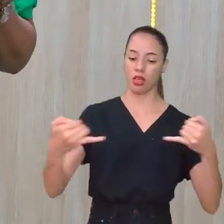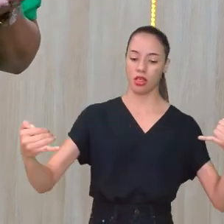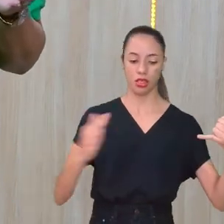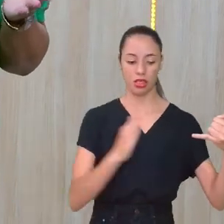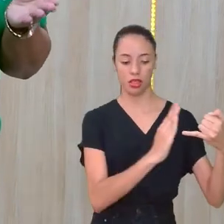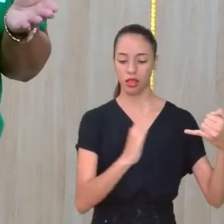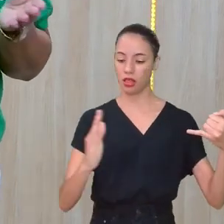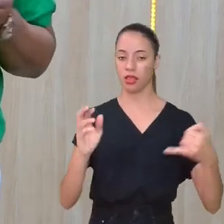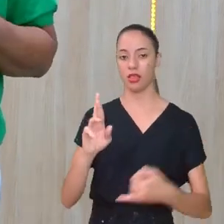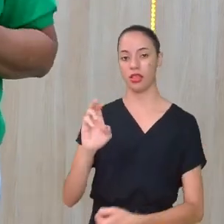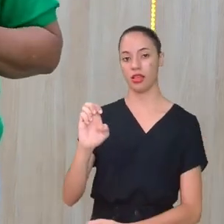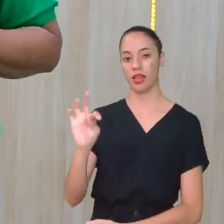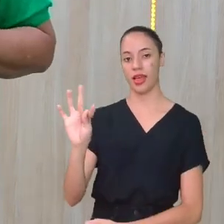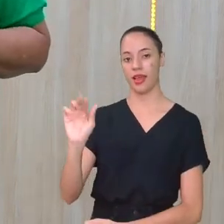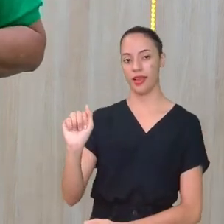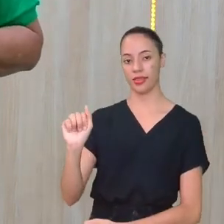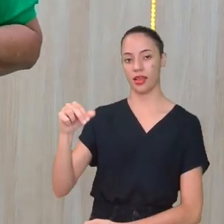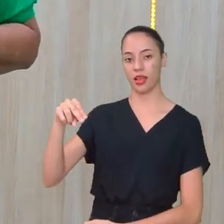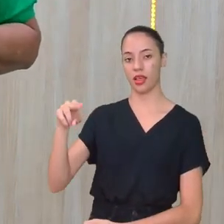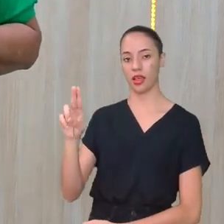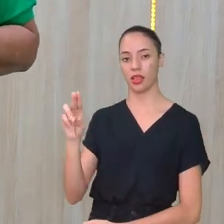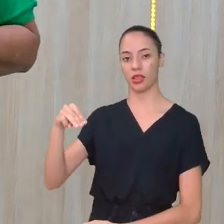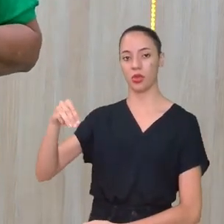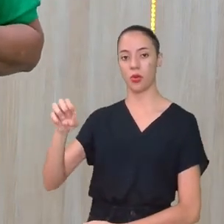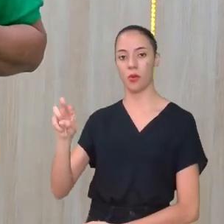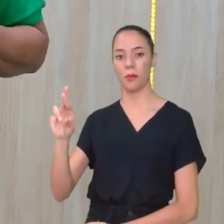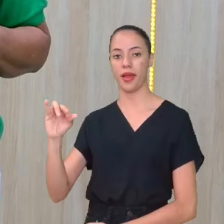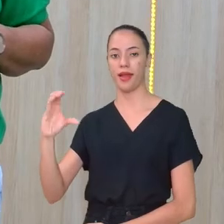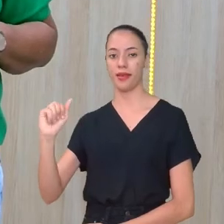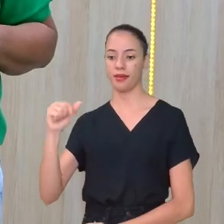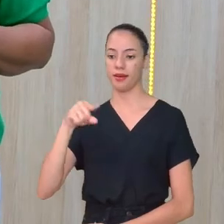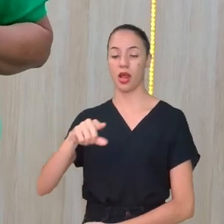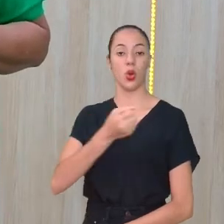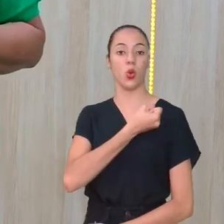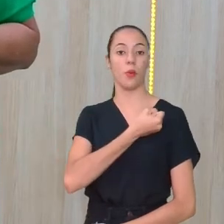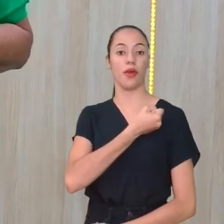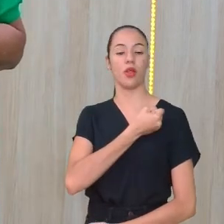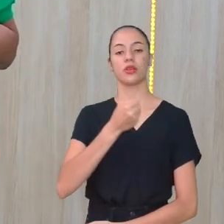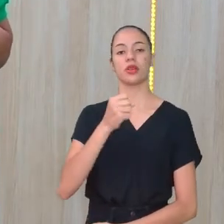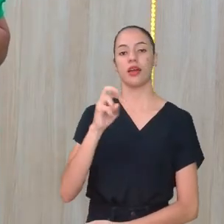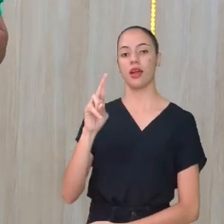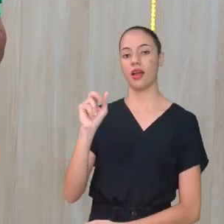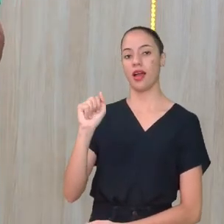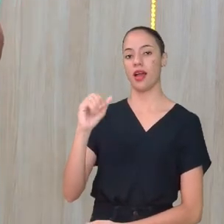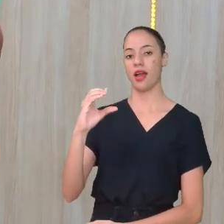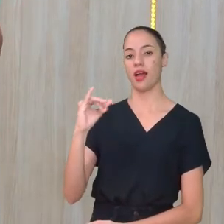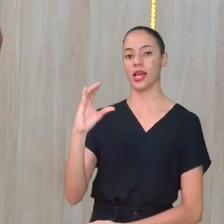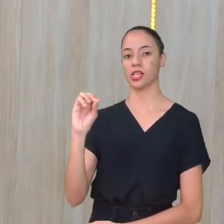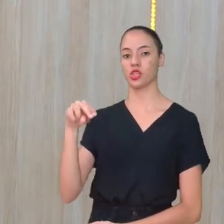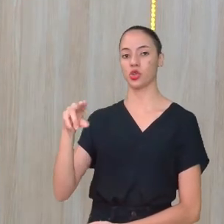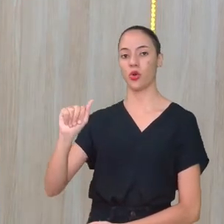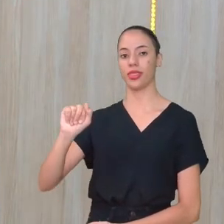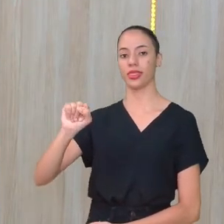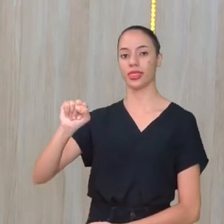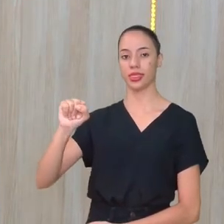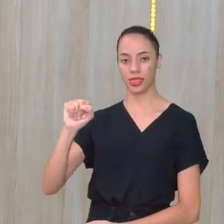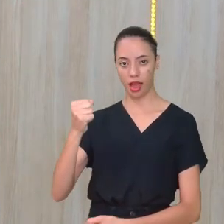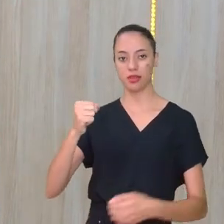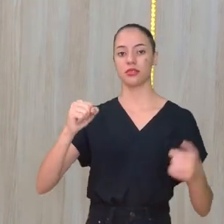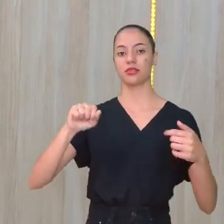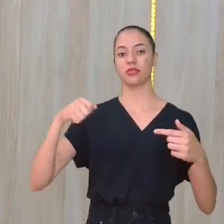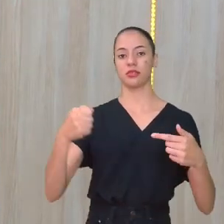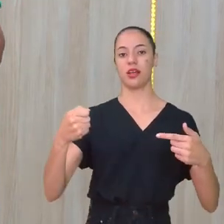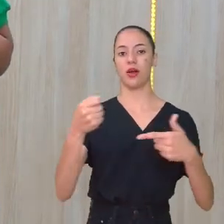Números racionais na reta numérica. O que significa isso, hein? Lembram o que é números racionais, sim?